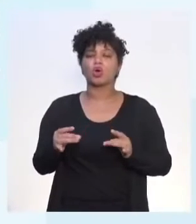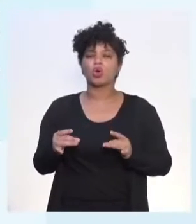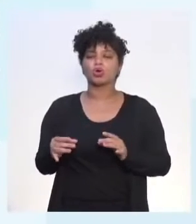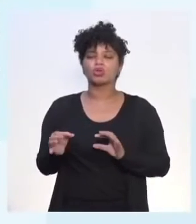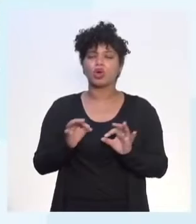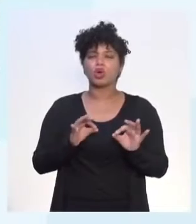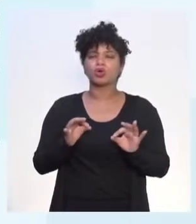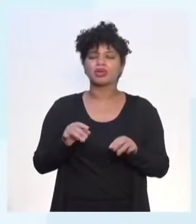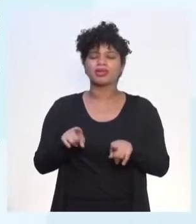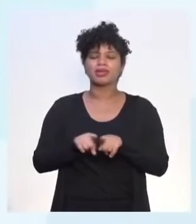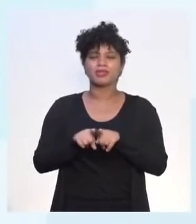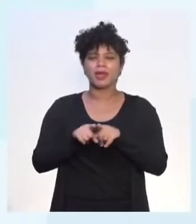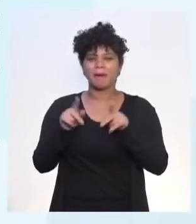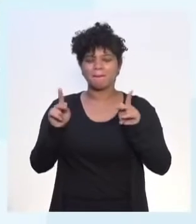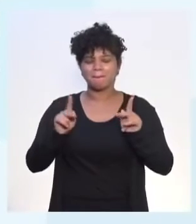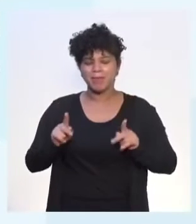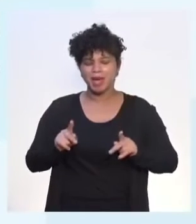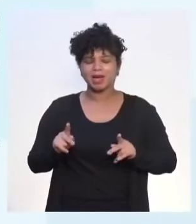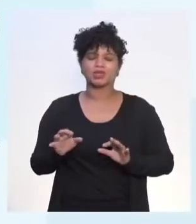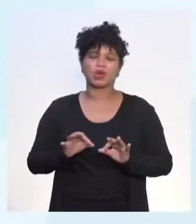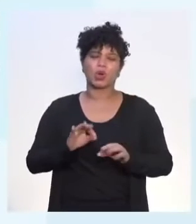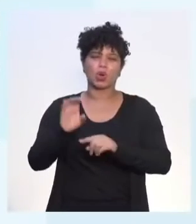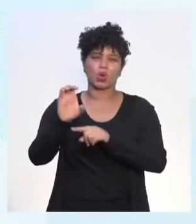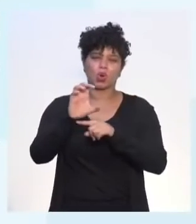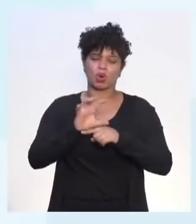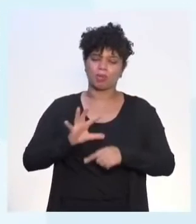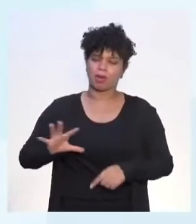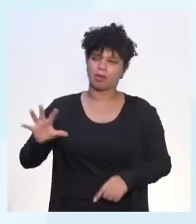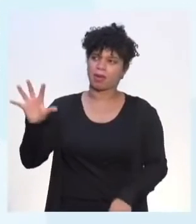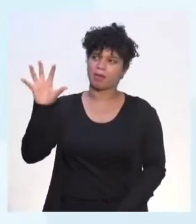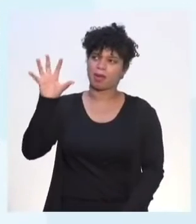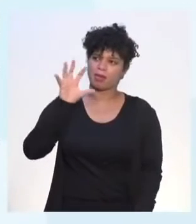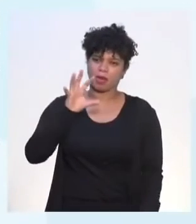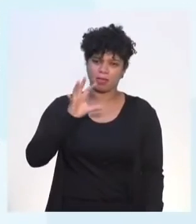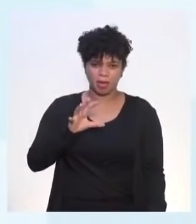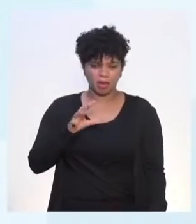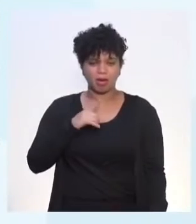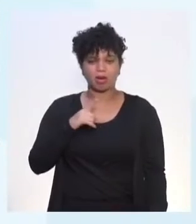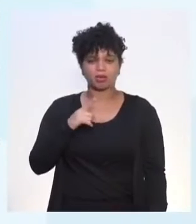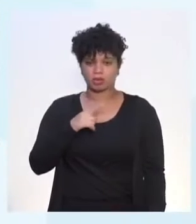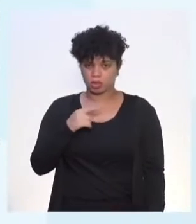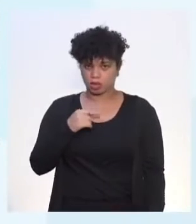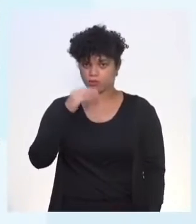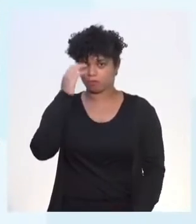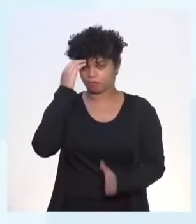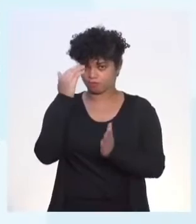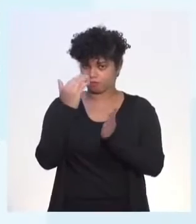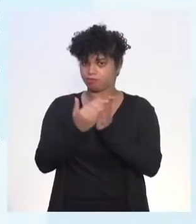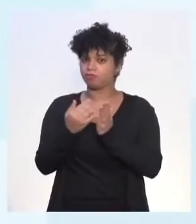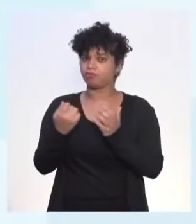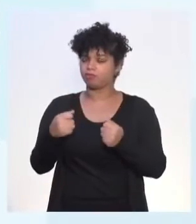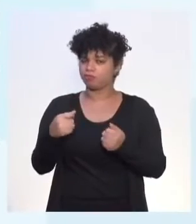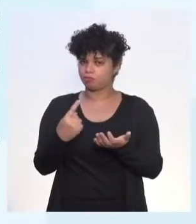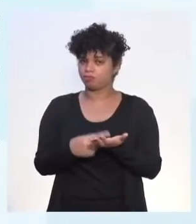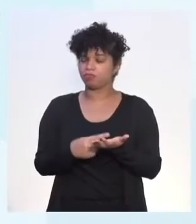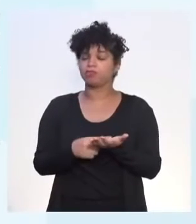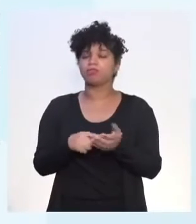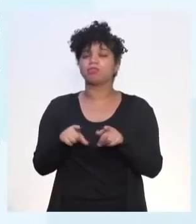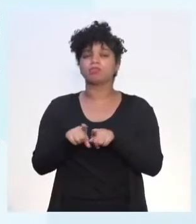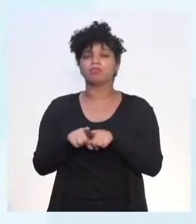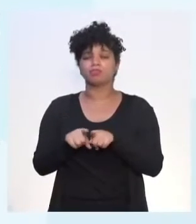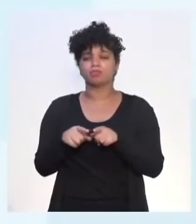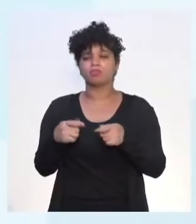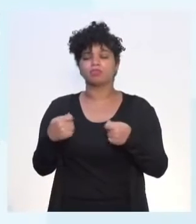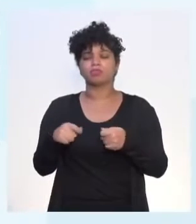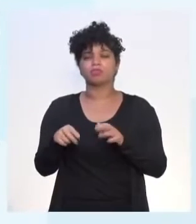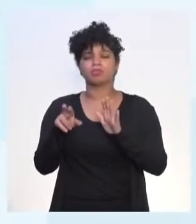e a tranquilidade nos estados, a requisição dos respectivos governos e assegurar a